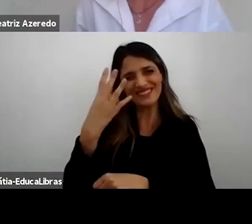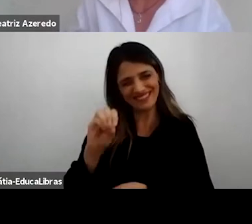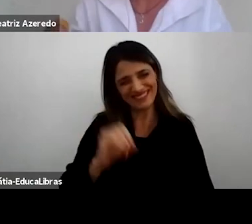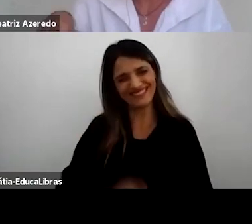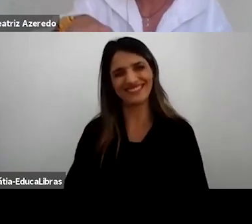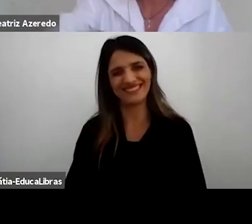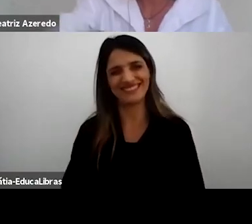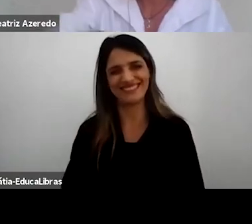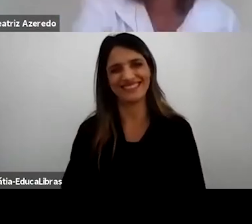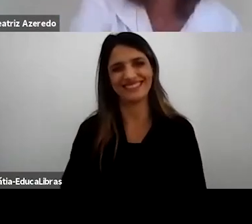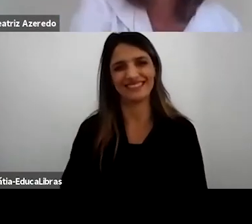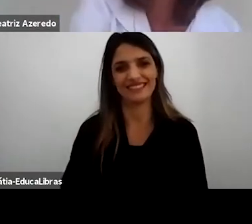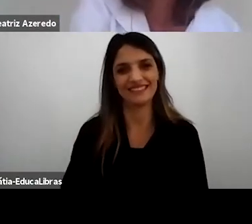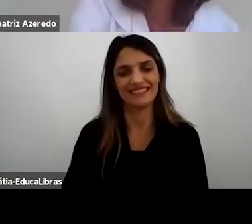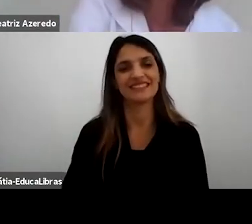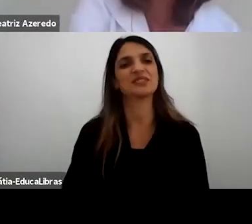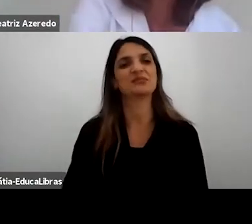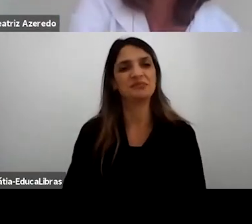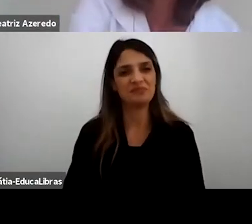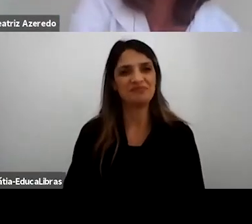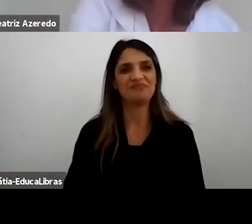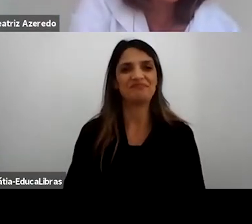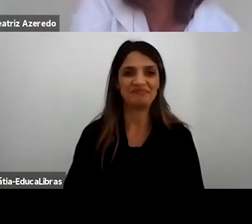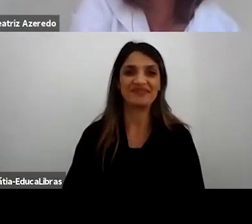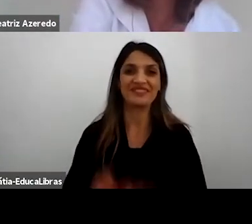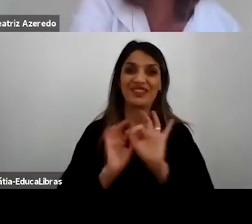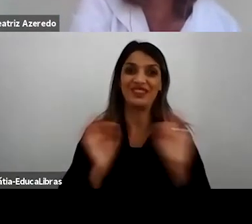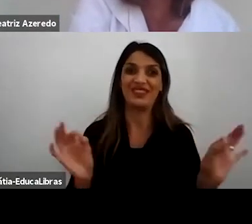2040. Muito bem, adorei. Estou pronta para chegar lá.